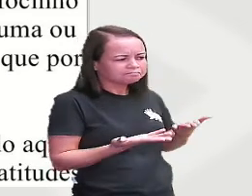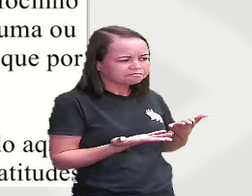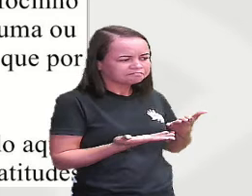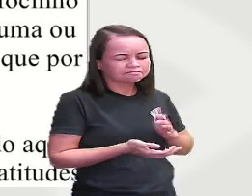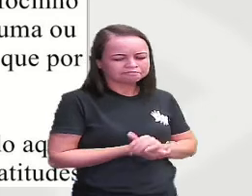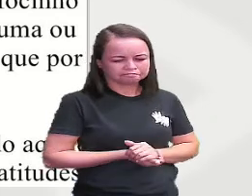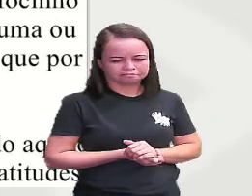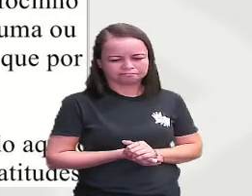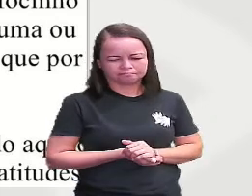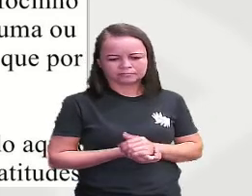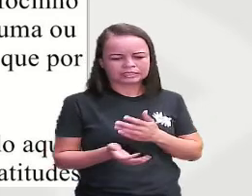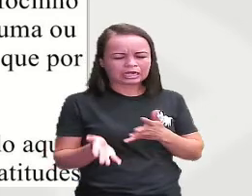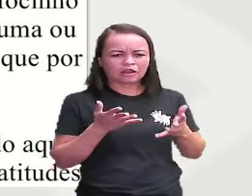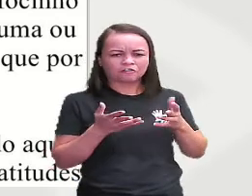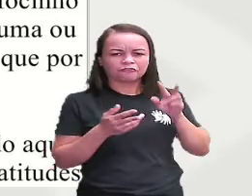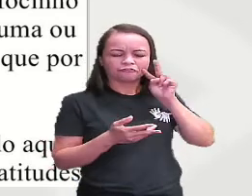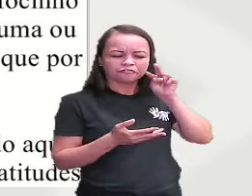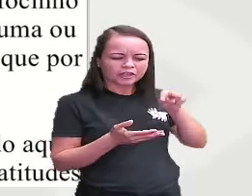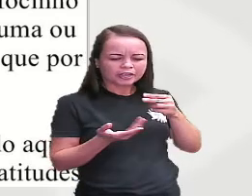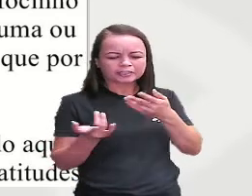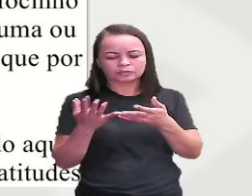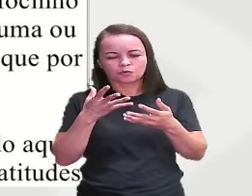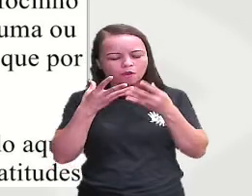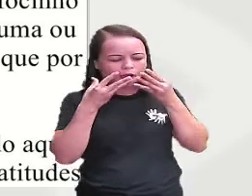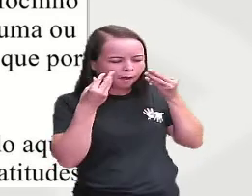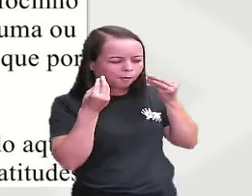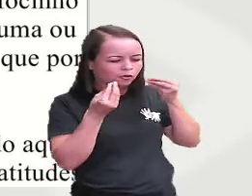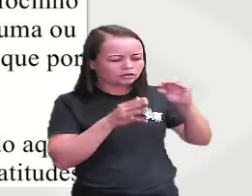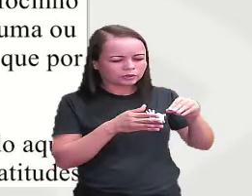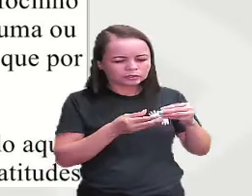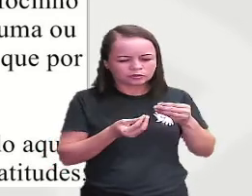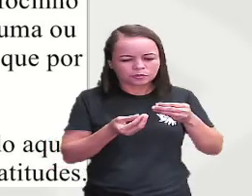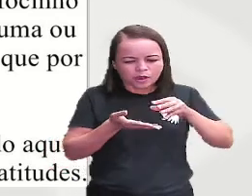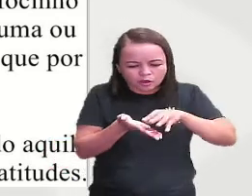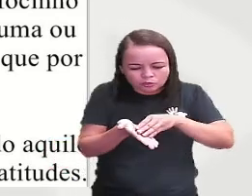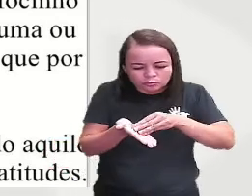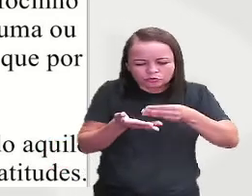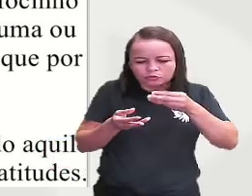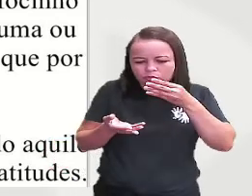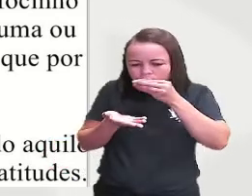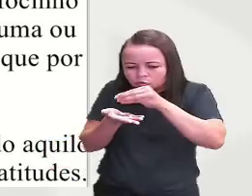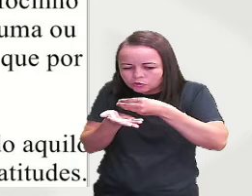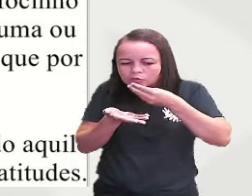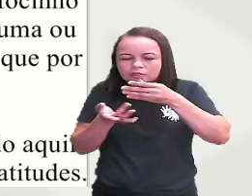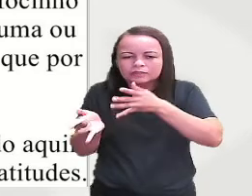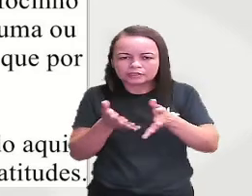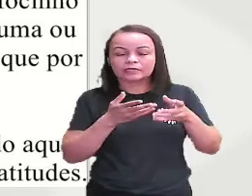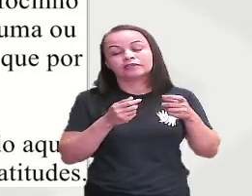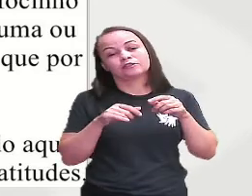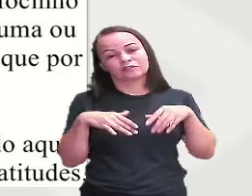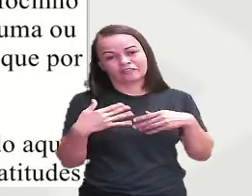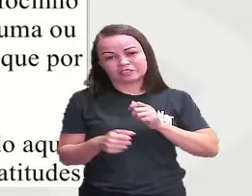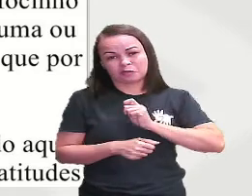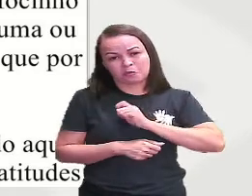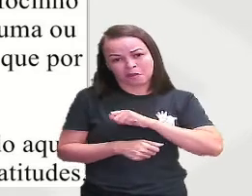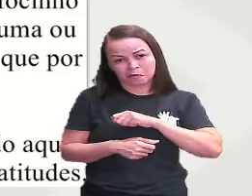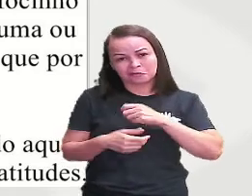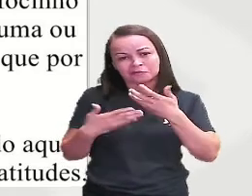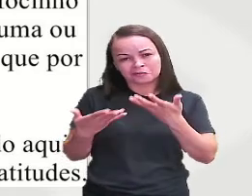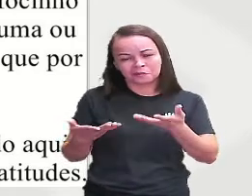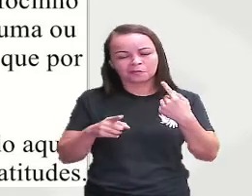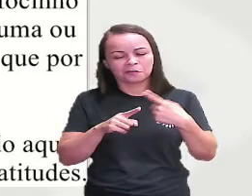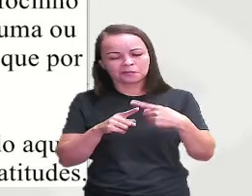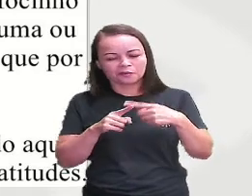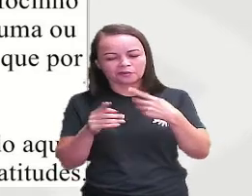a raposa lamber a sopa que lhe parecia deliciosa, né? Então estava sendo uma maldade isso, porque ela não